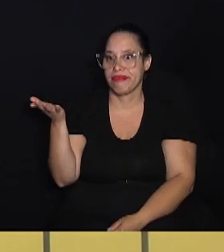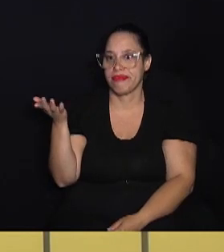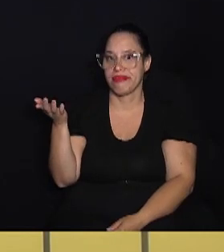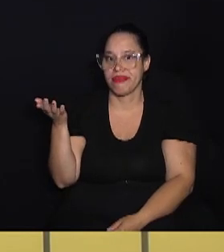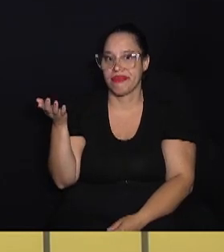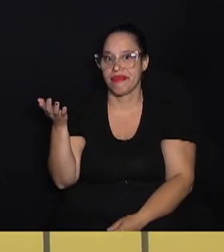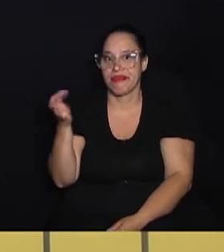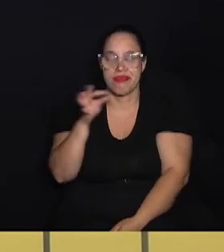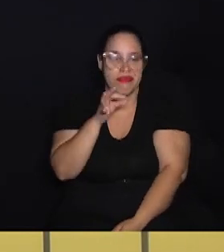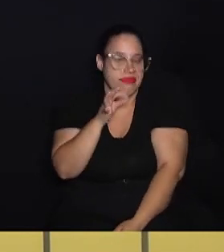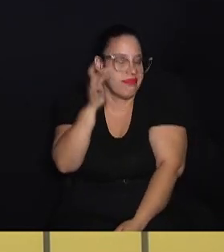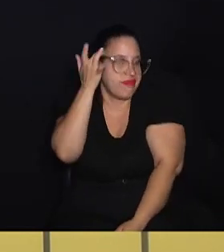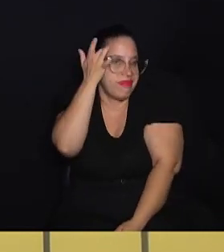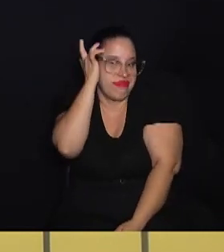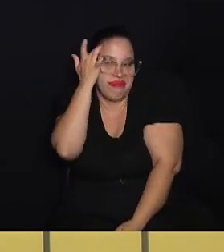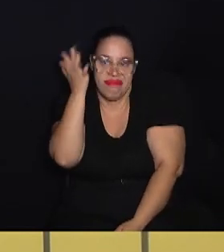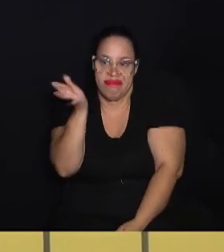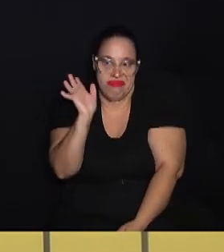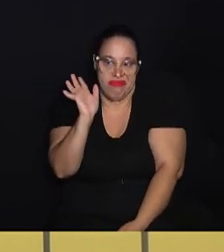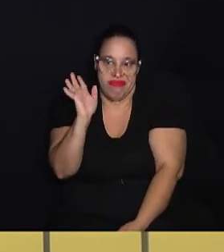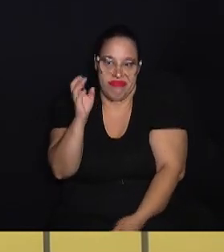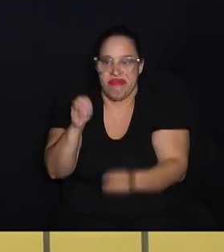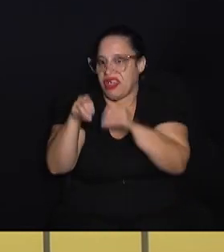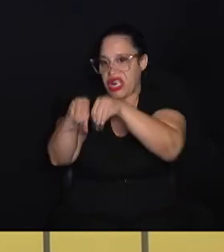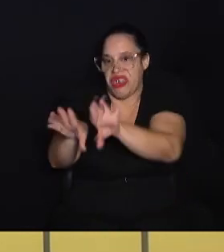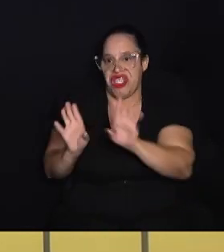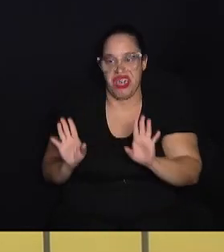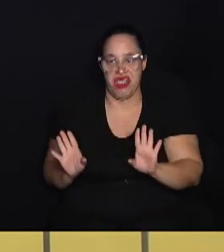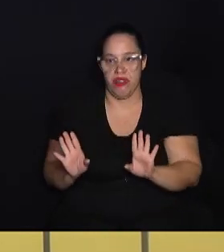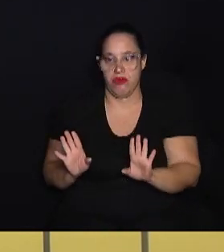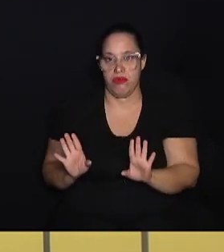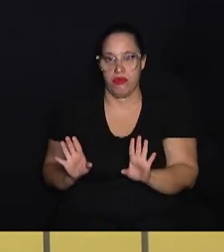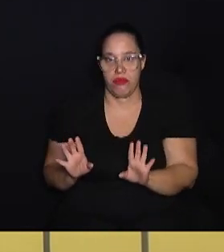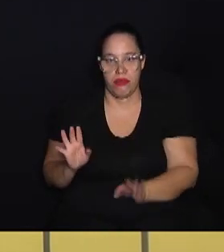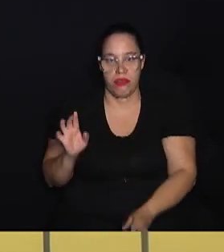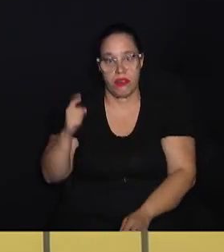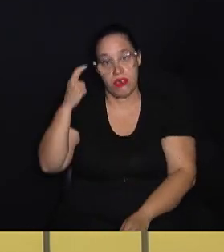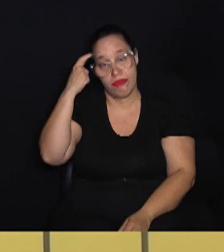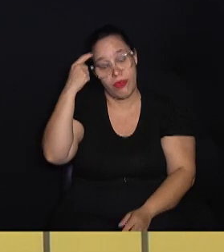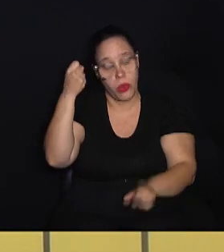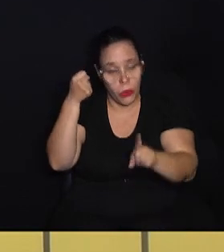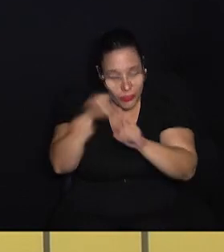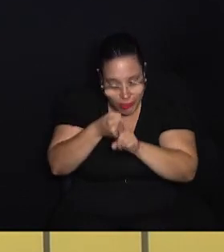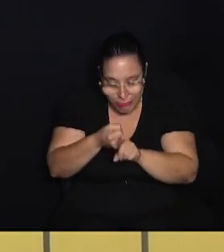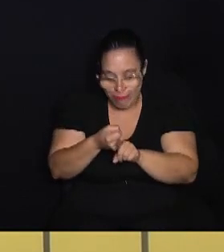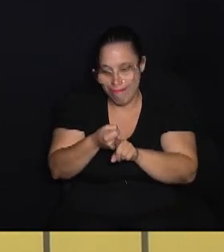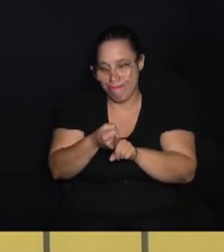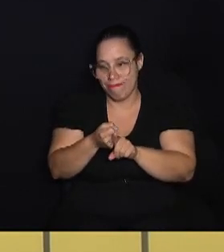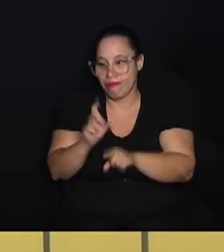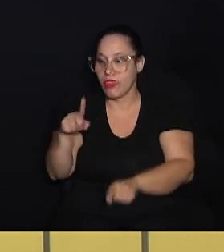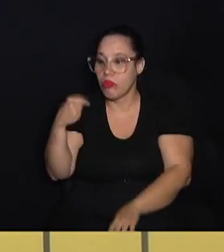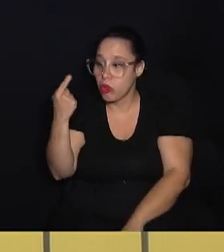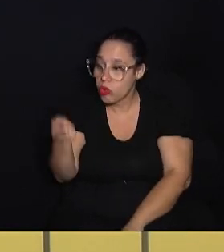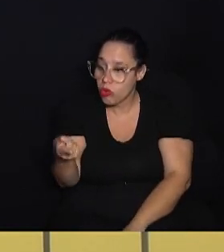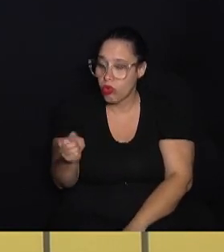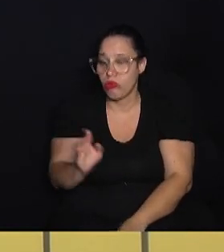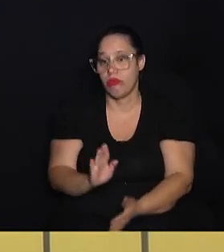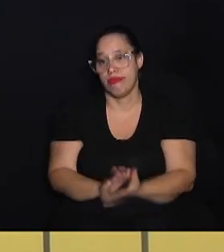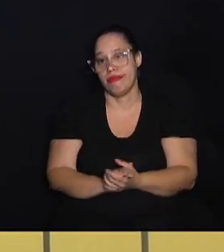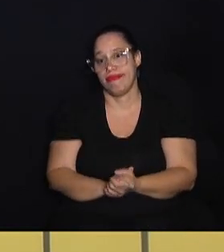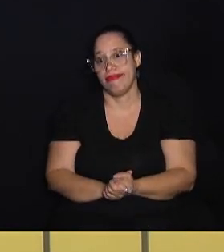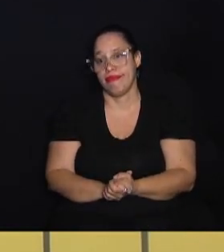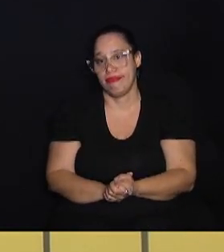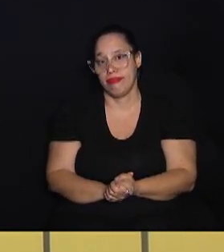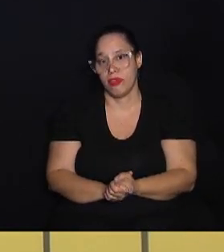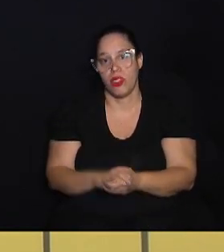acham, né, ponho aqui, sem pensar no impacto que aquilo tem para os outros, né? Sim.